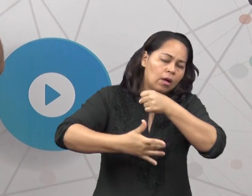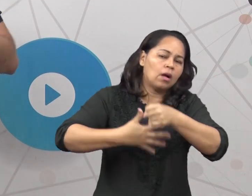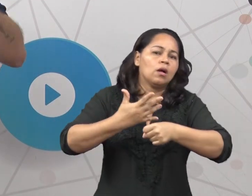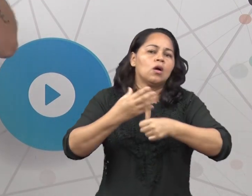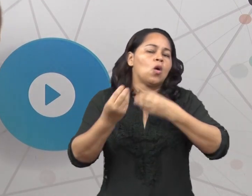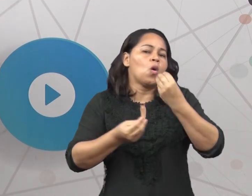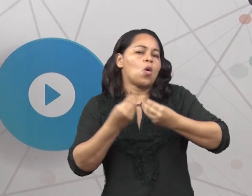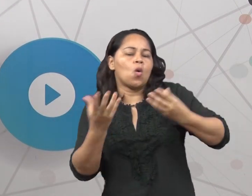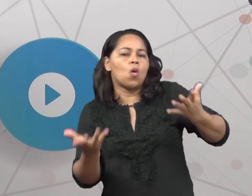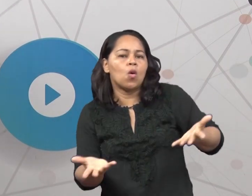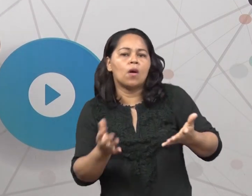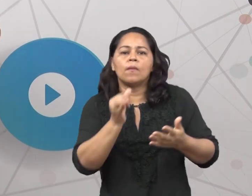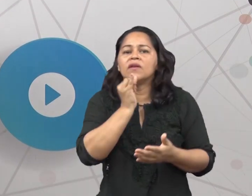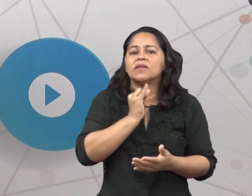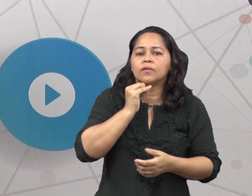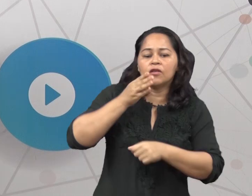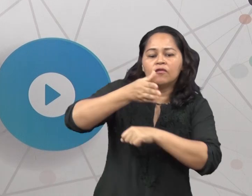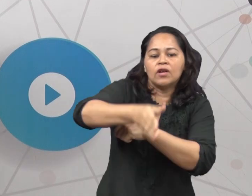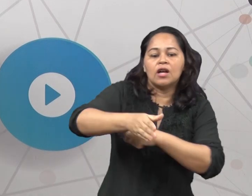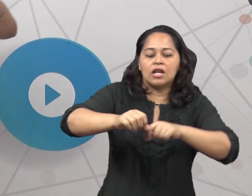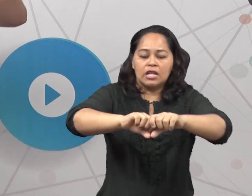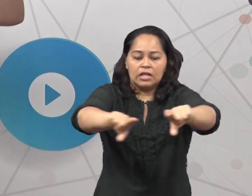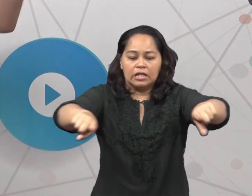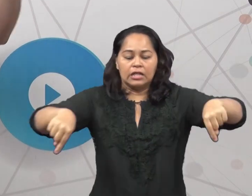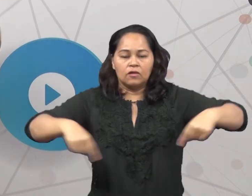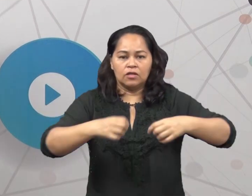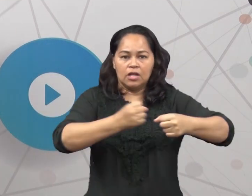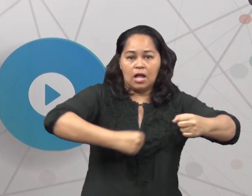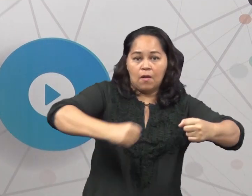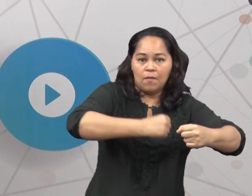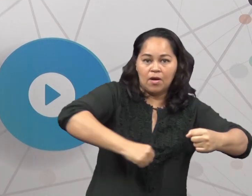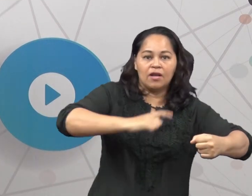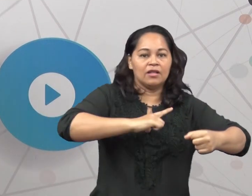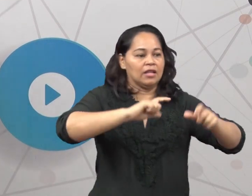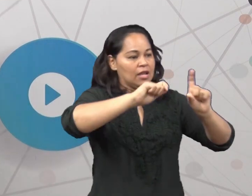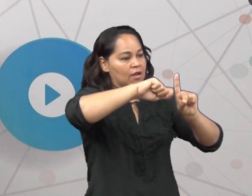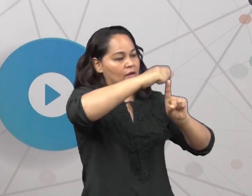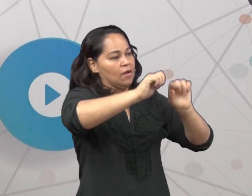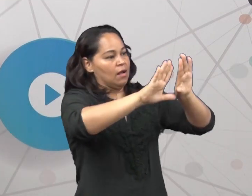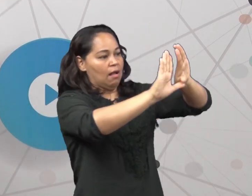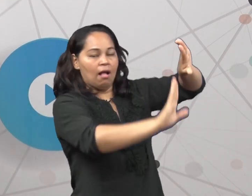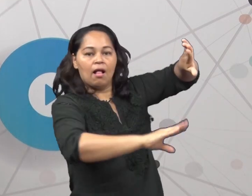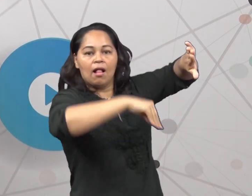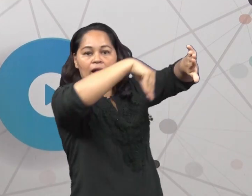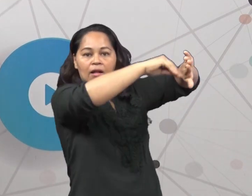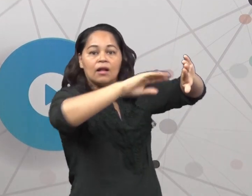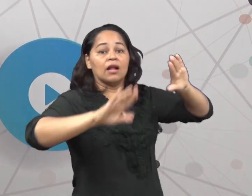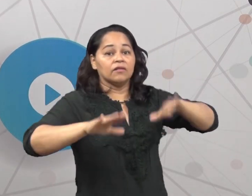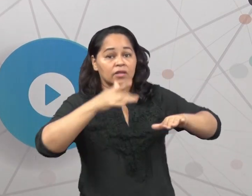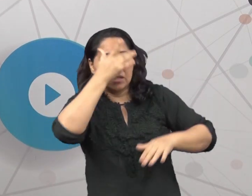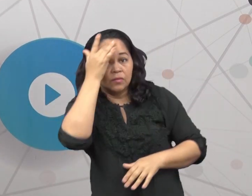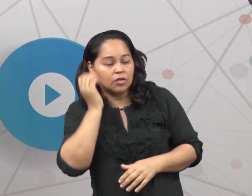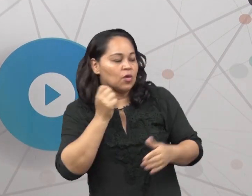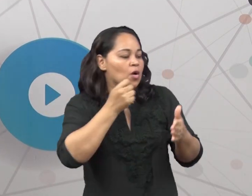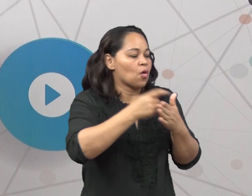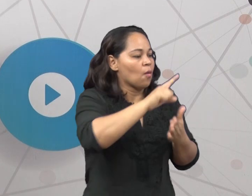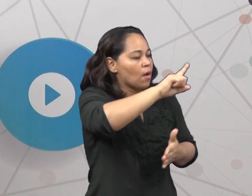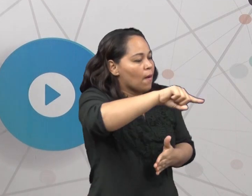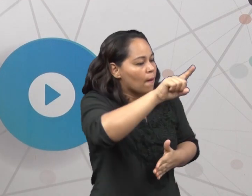sua cozinha, na cozinha da sua mãe, ela tá lá, tem um calendário. Muitas pessoas marcam, né, o dia que compra o